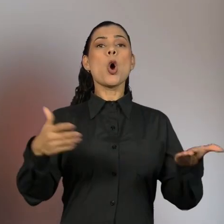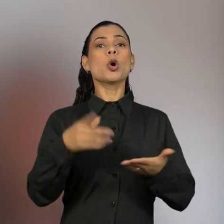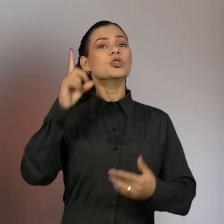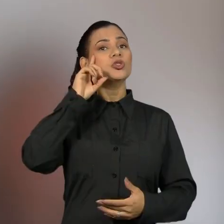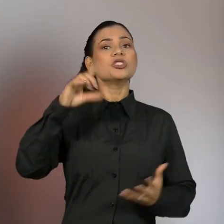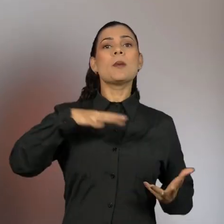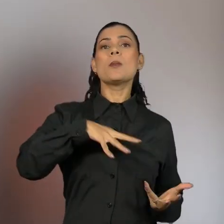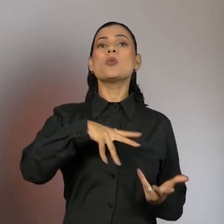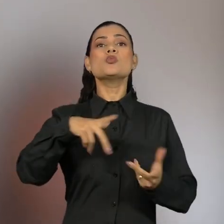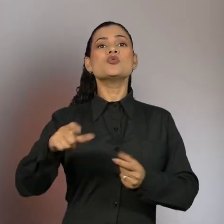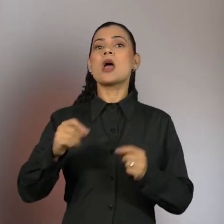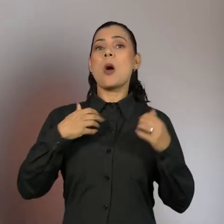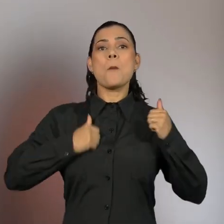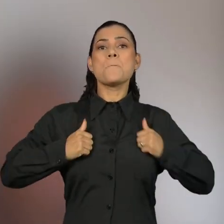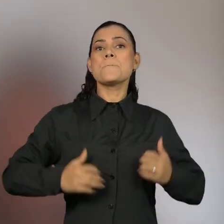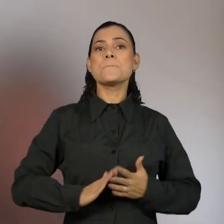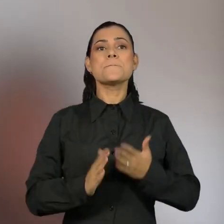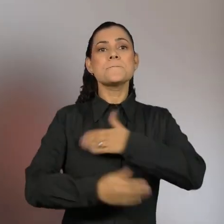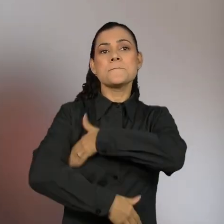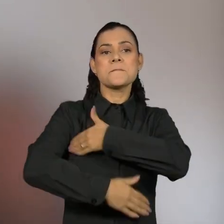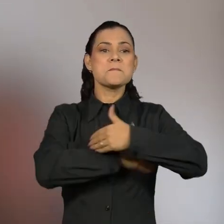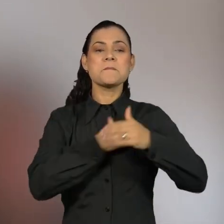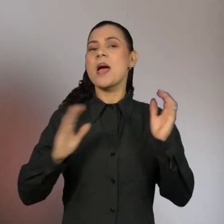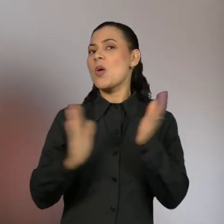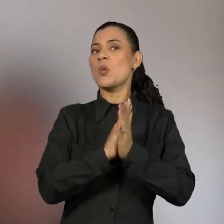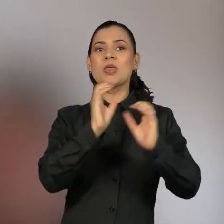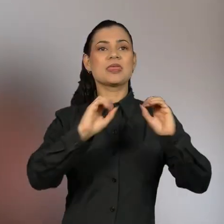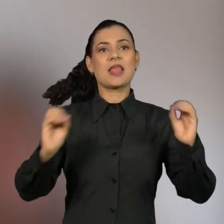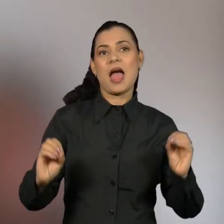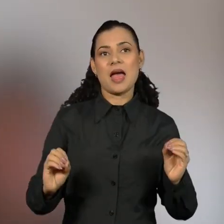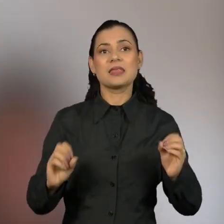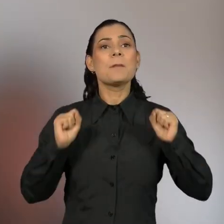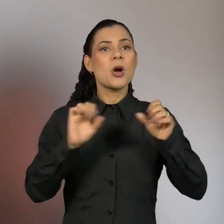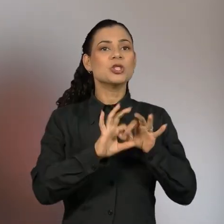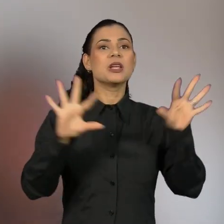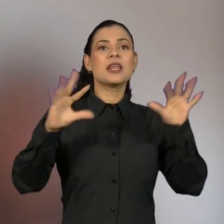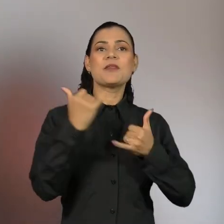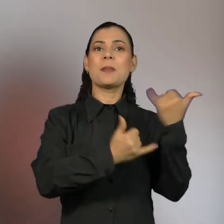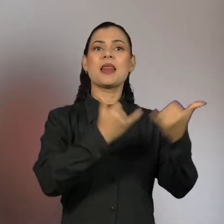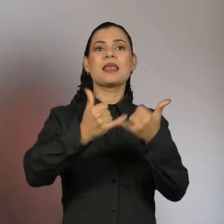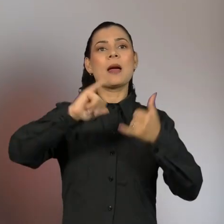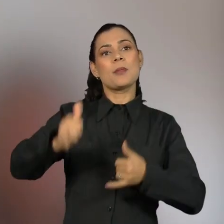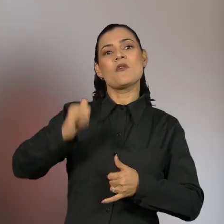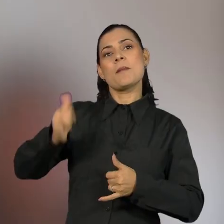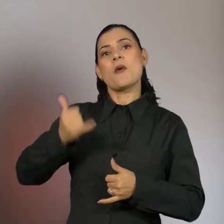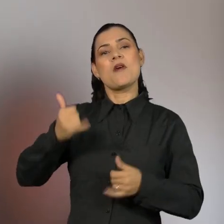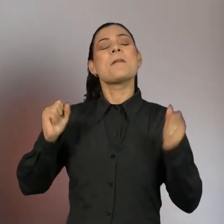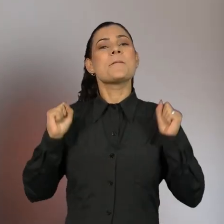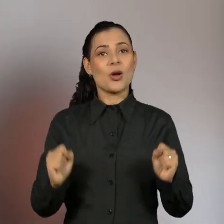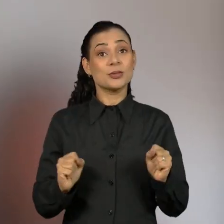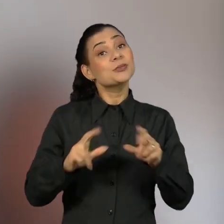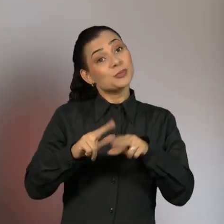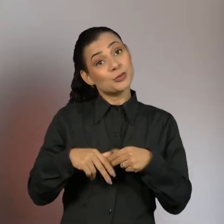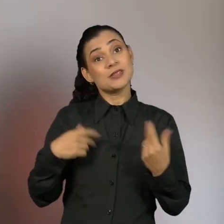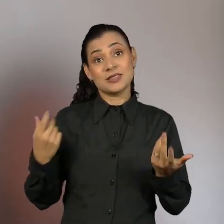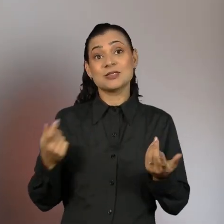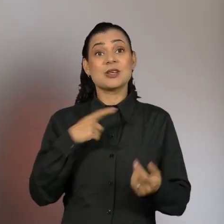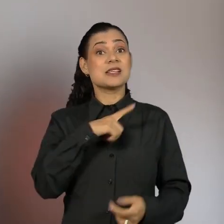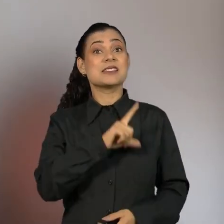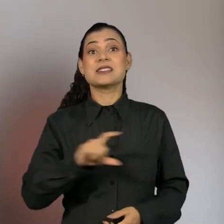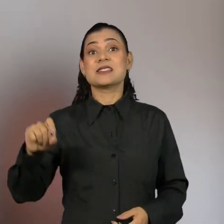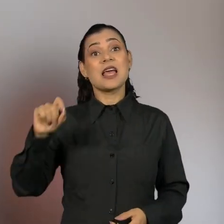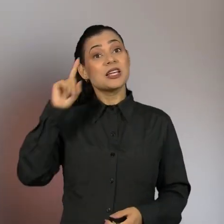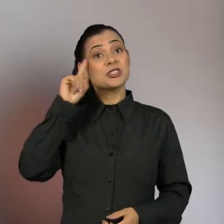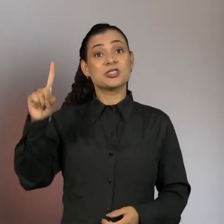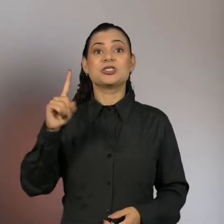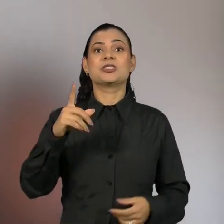Dia Mundial Sem Banho. Pra poder brincar muito, né? Aproveitar muito, E né? até hoje já tiveram uns 100 dias mundiais